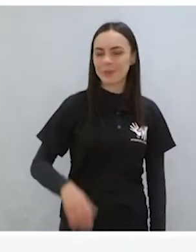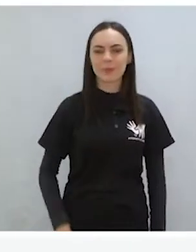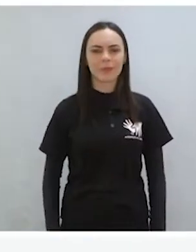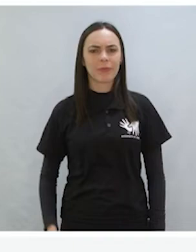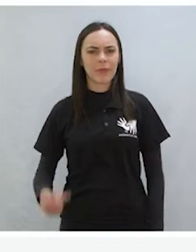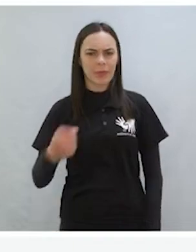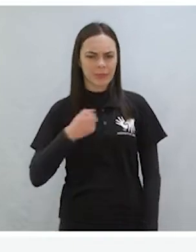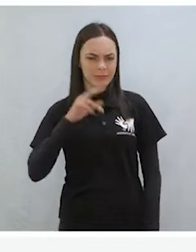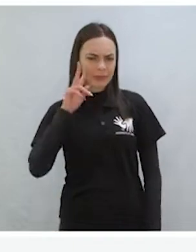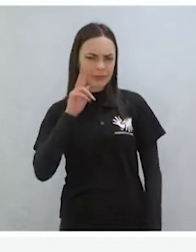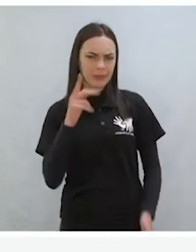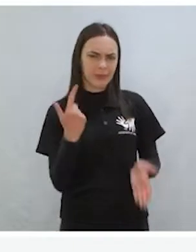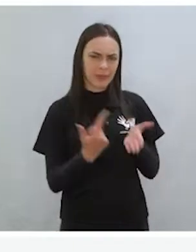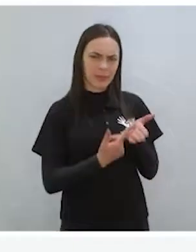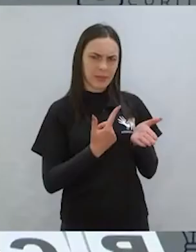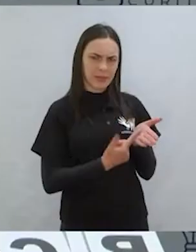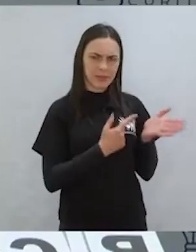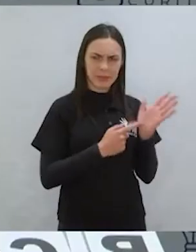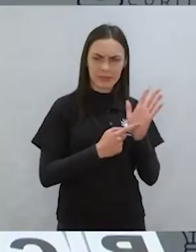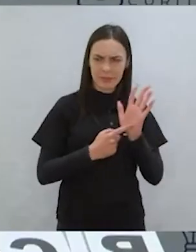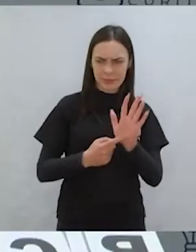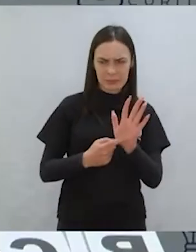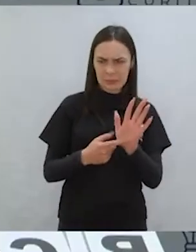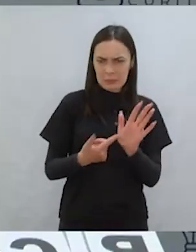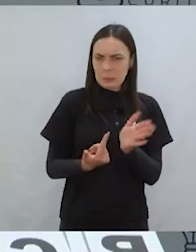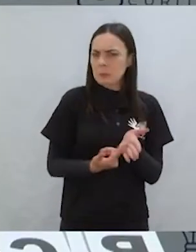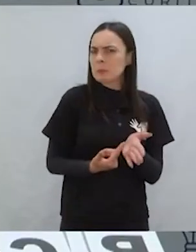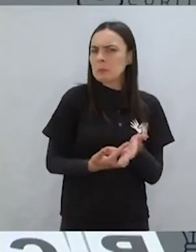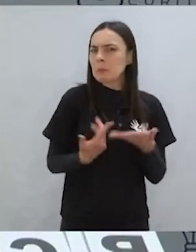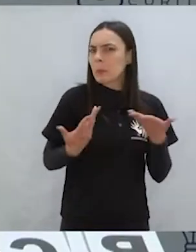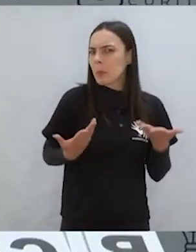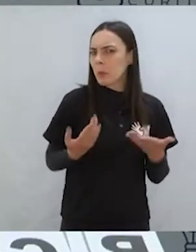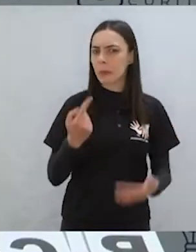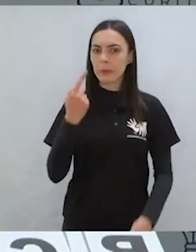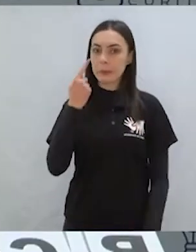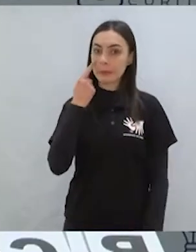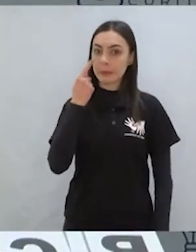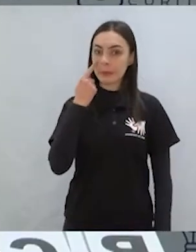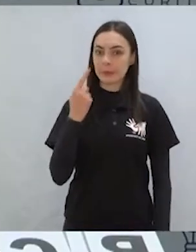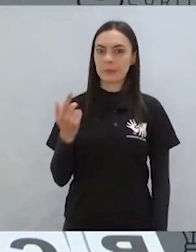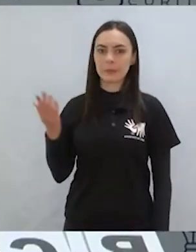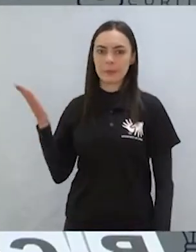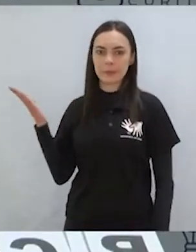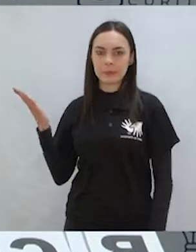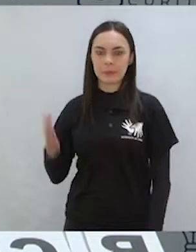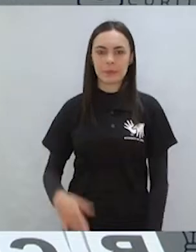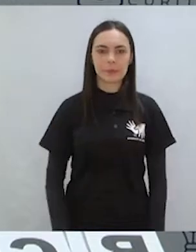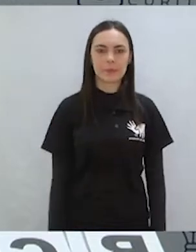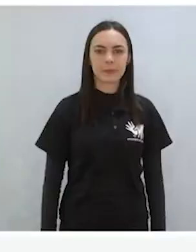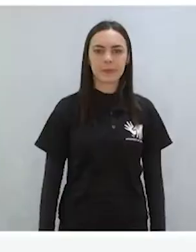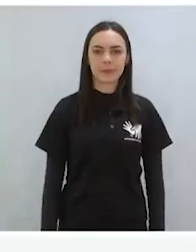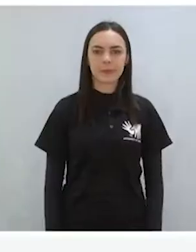história. Vocês viram que eu trouxe um livro? Vamos ver que livro é esse? De olho lá na tela.